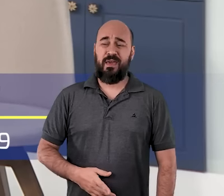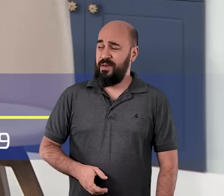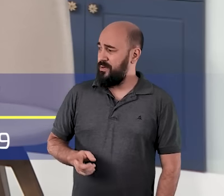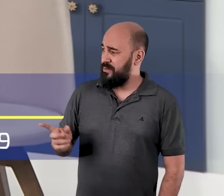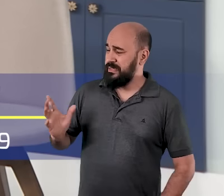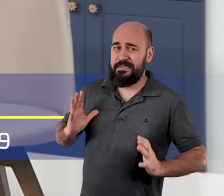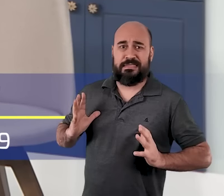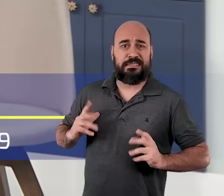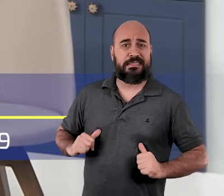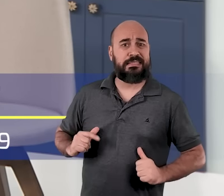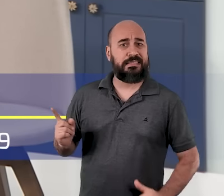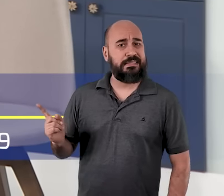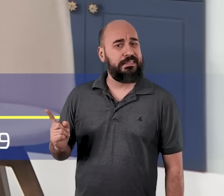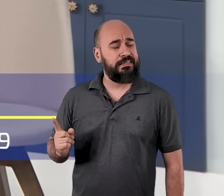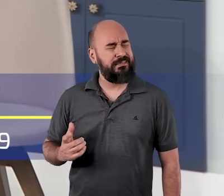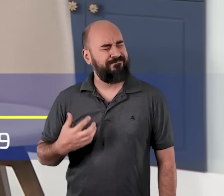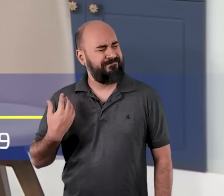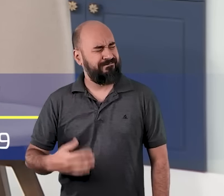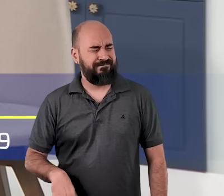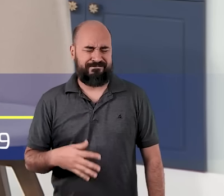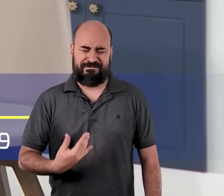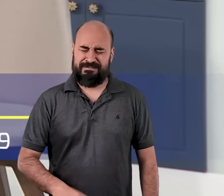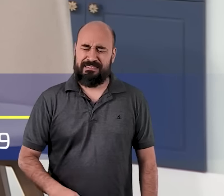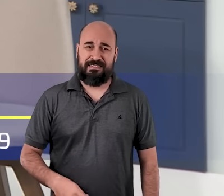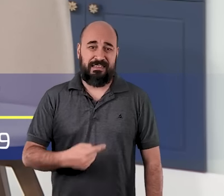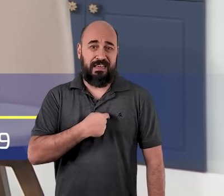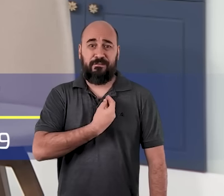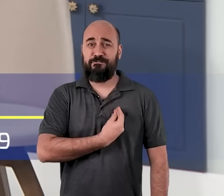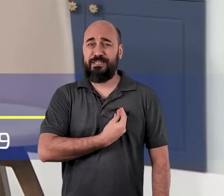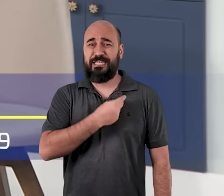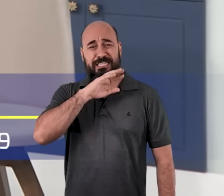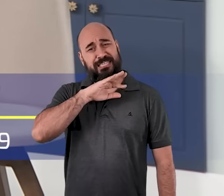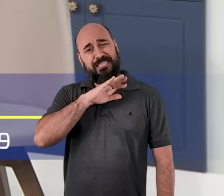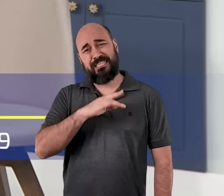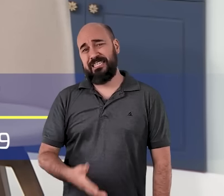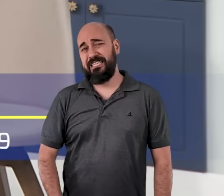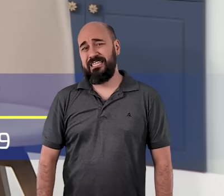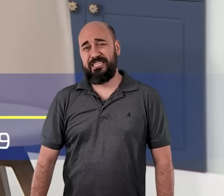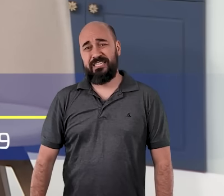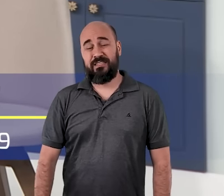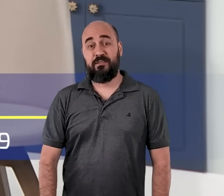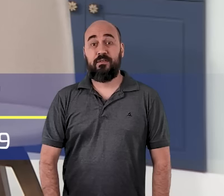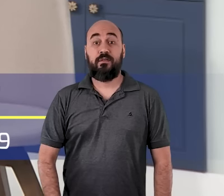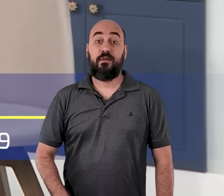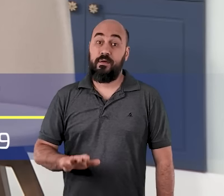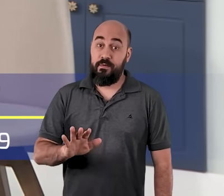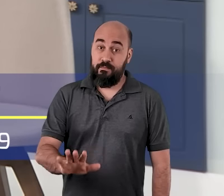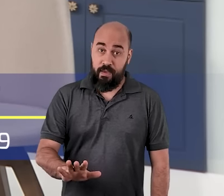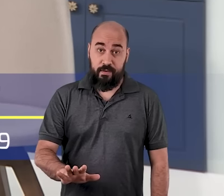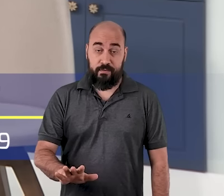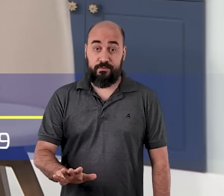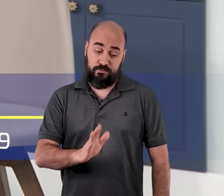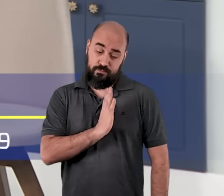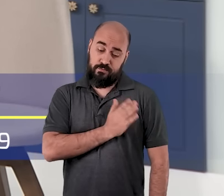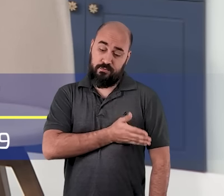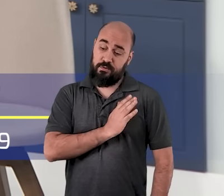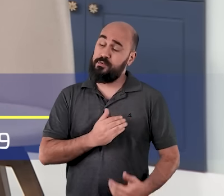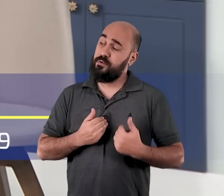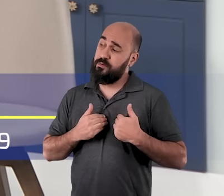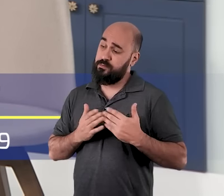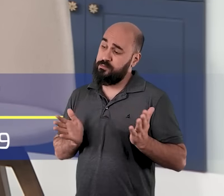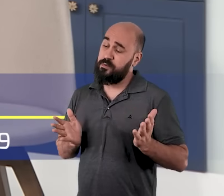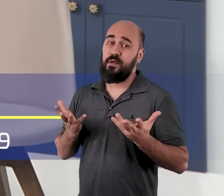que devia ser lembrado. Mas o homem não poderia ser esquecido, porque o coração dele estava aberto